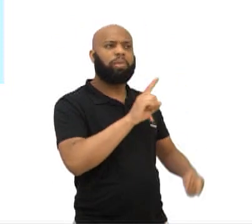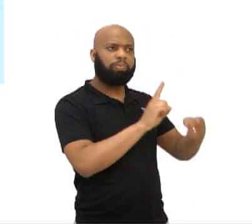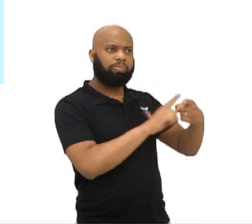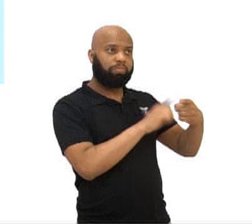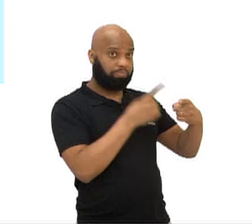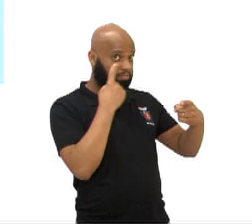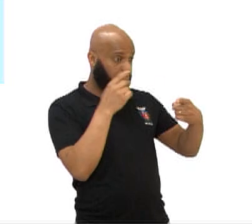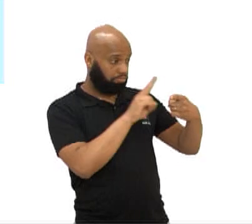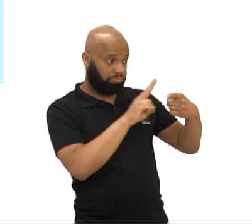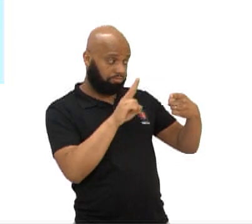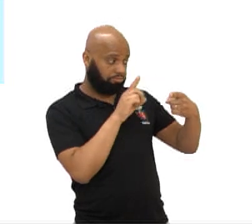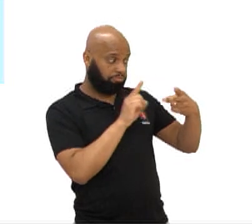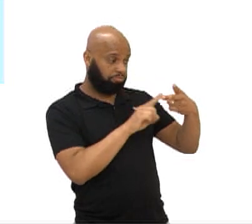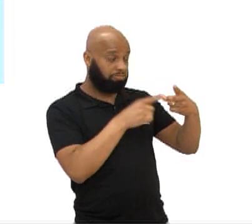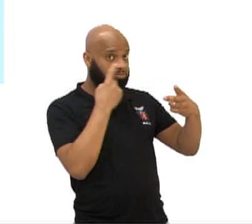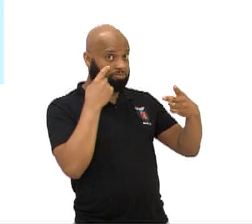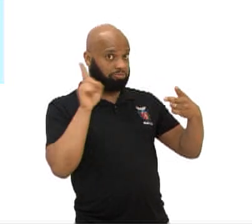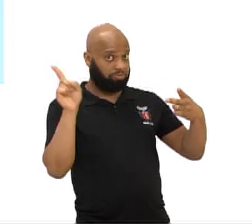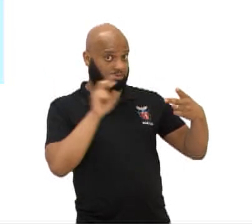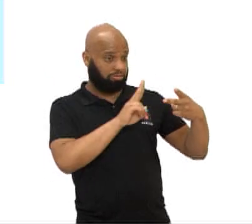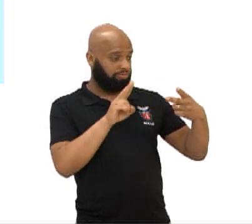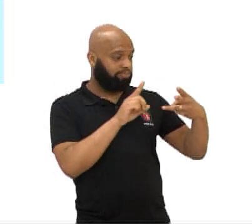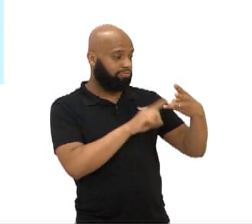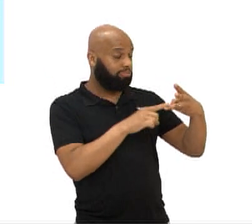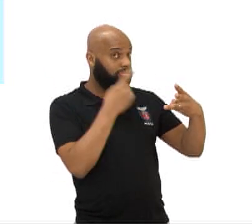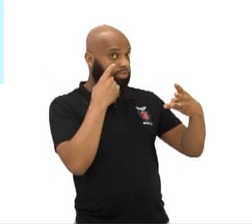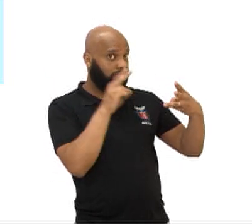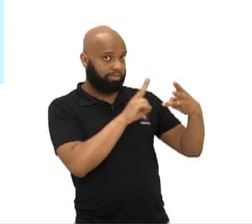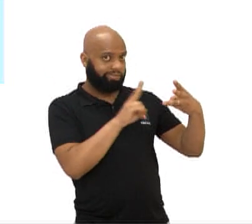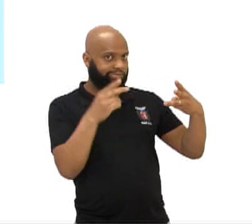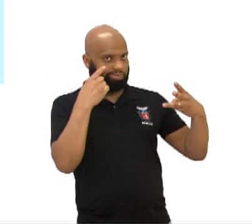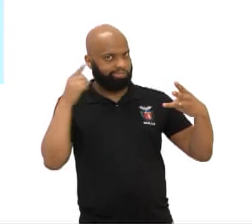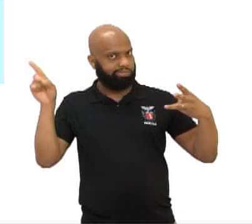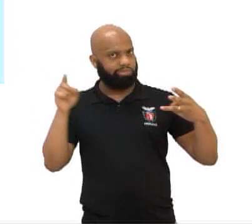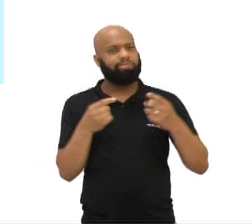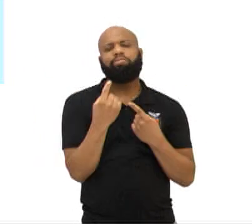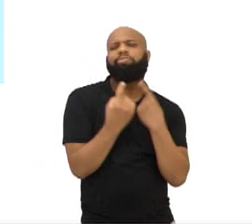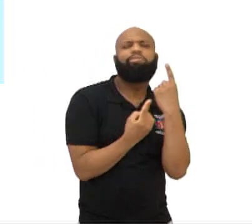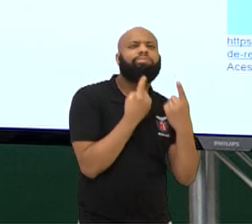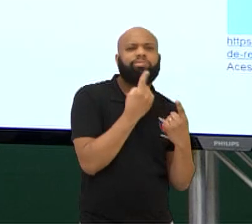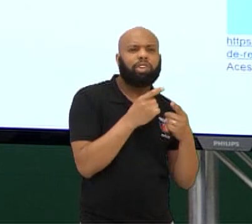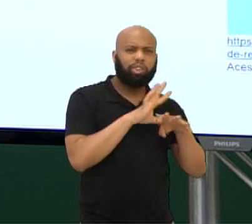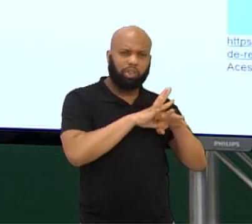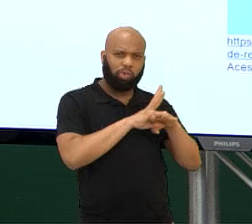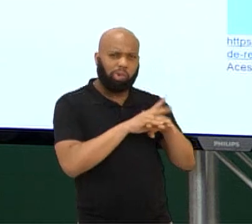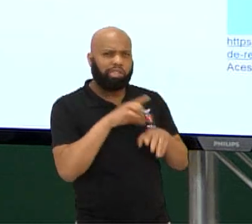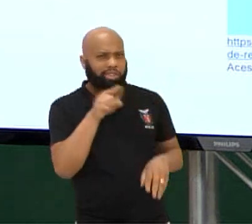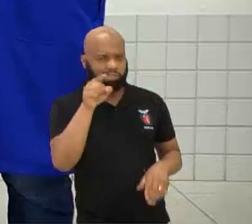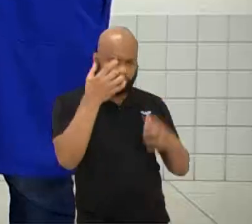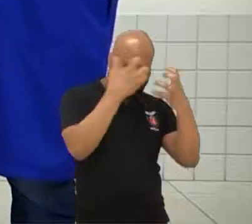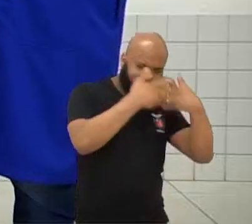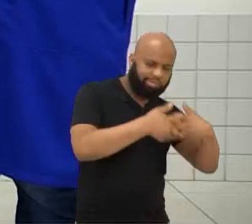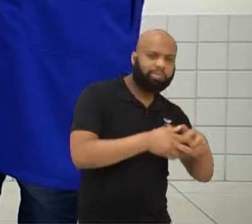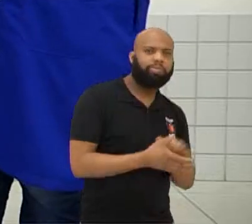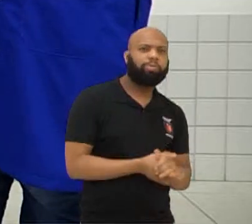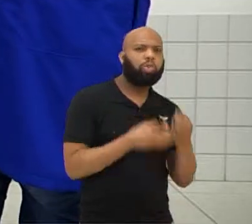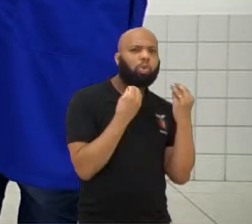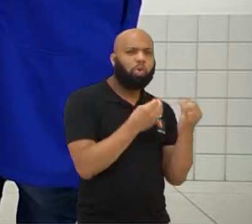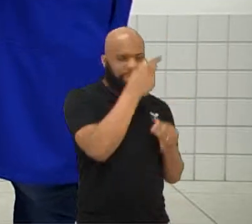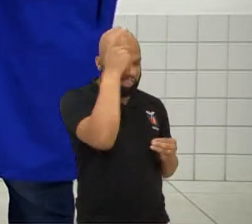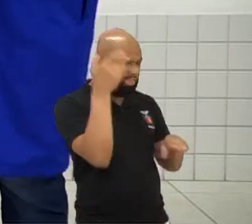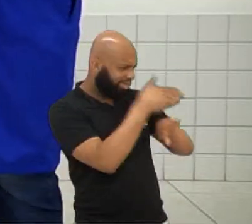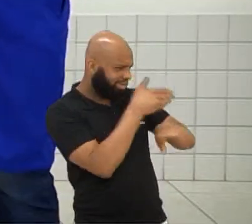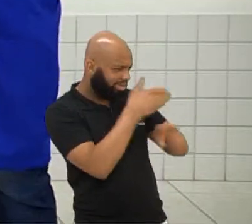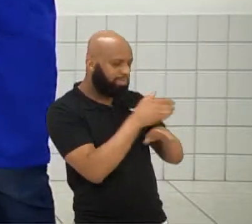A, miopia. Letra B, hipermetropia. E letra C, astigmatismo. Pessoal, um tempo para vocês pensarem. E professor Jorge, como é que está a participação dos